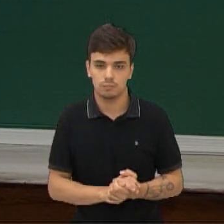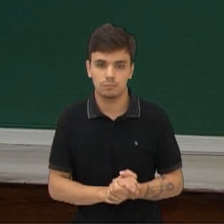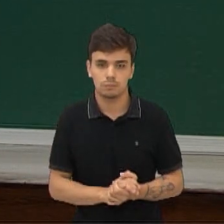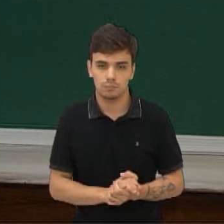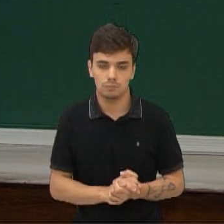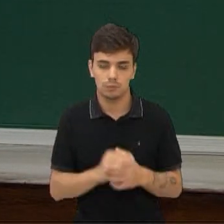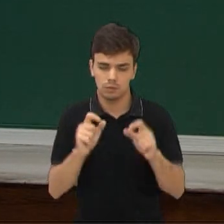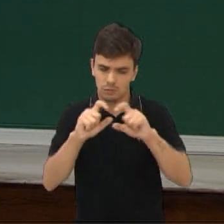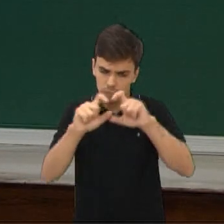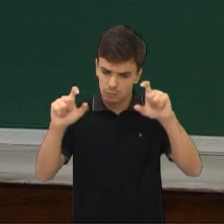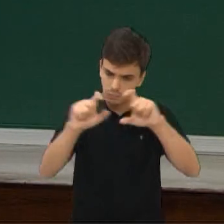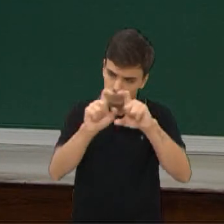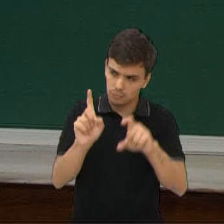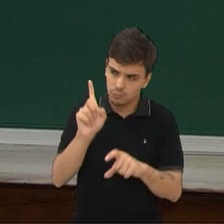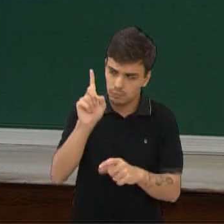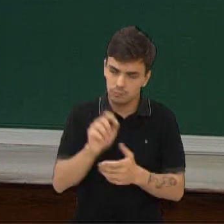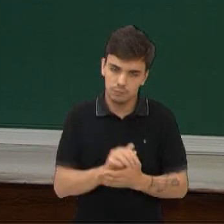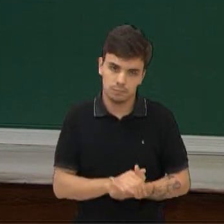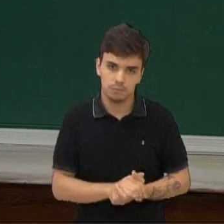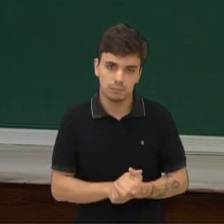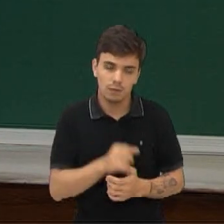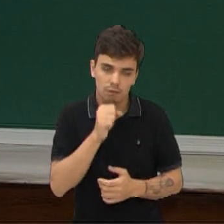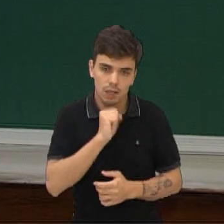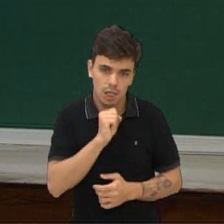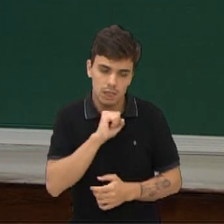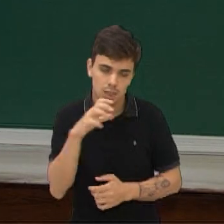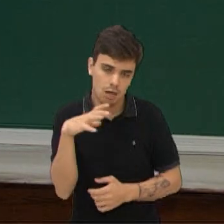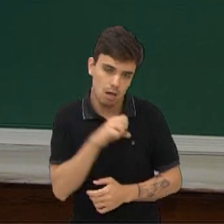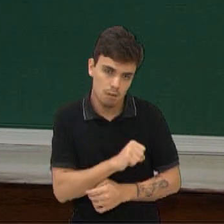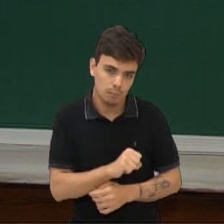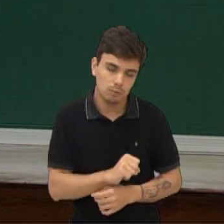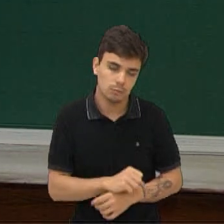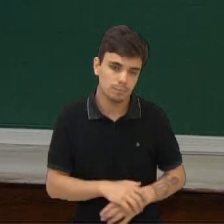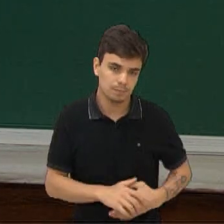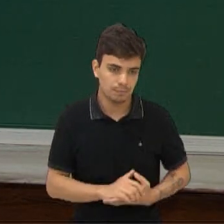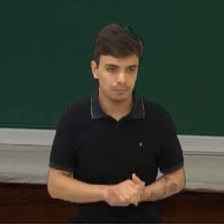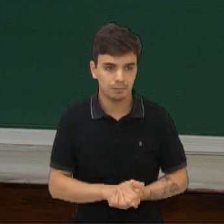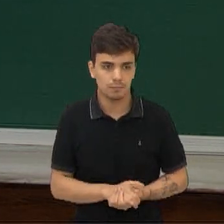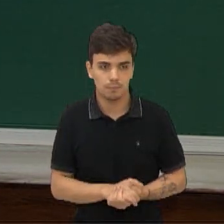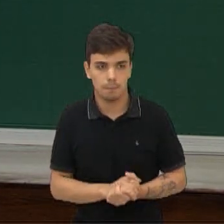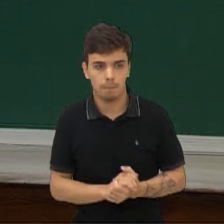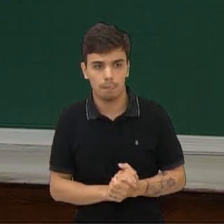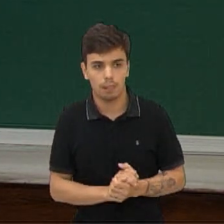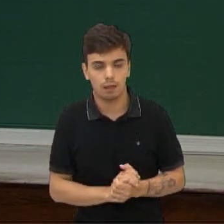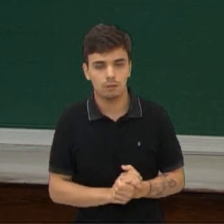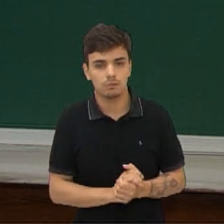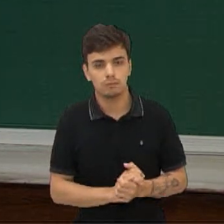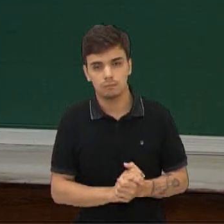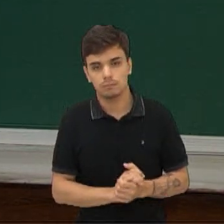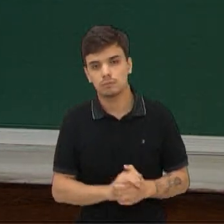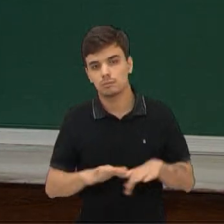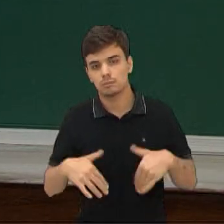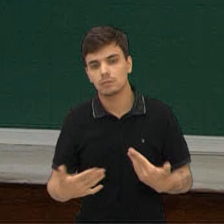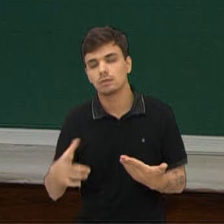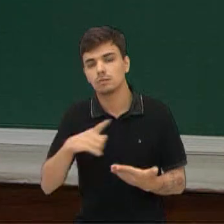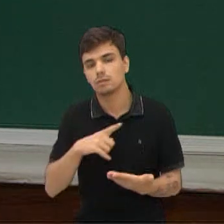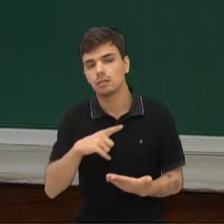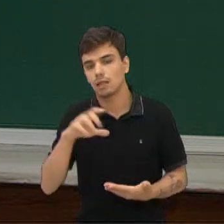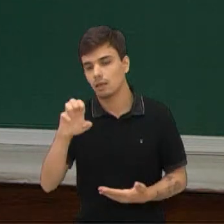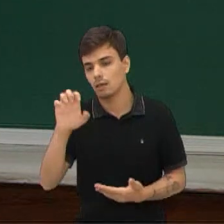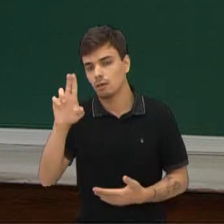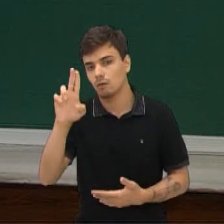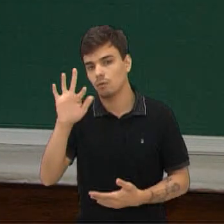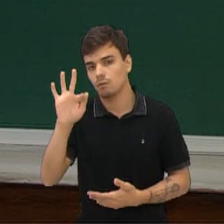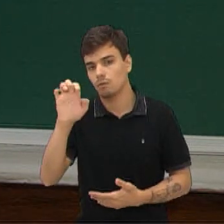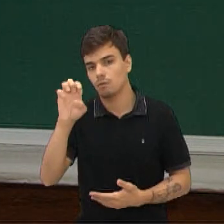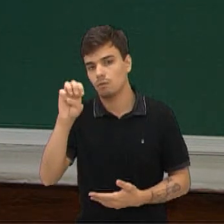mais largos, envelhece, né? Mais rápido, talvez fosse essa a ideia. Então, a gente tem um eufemismo ali,